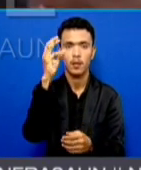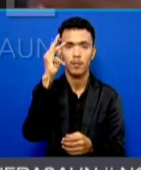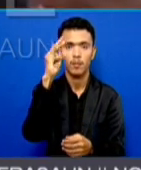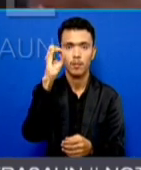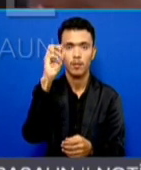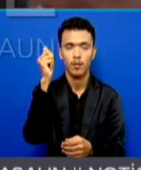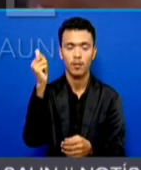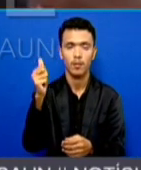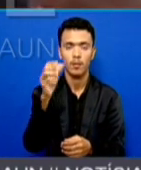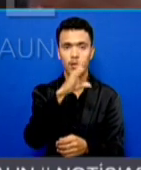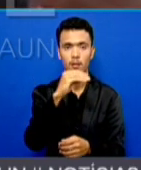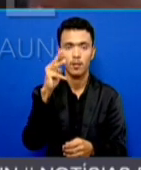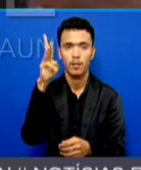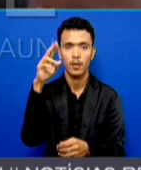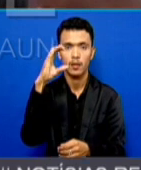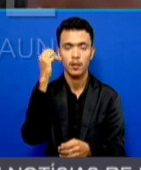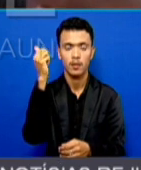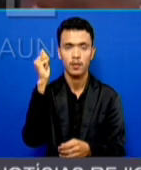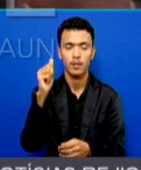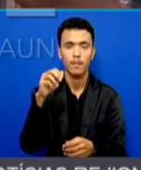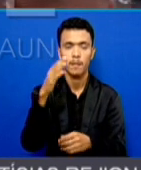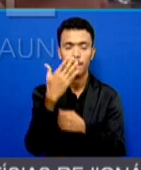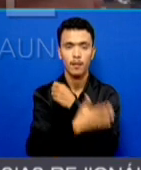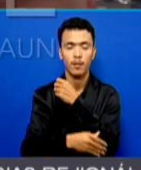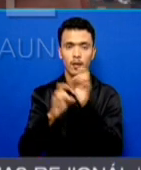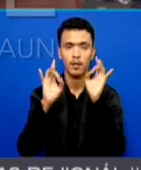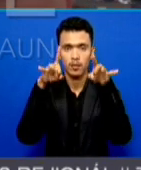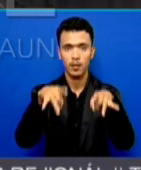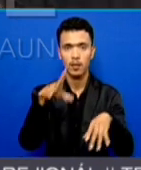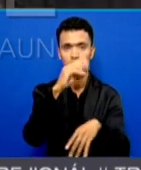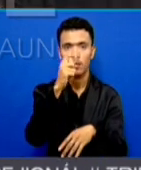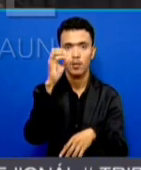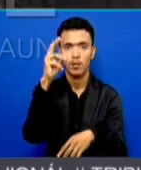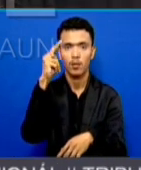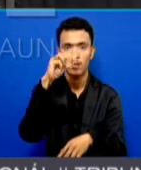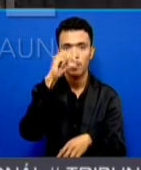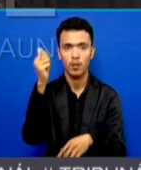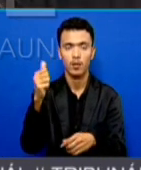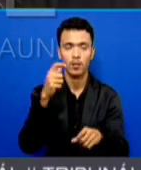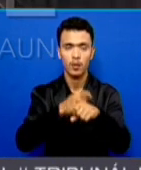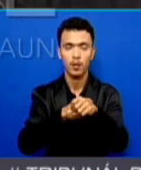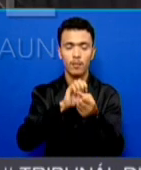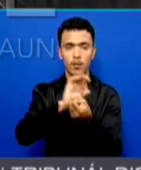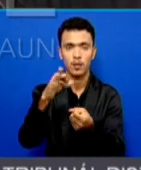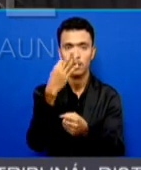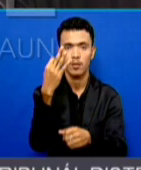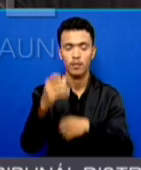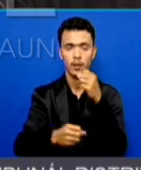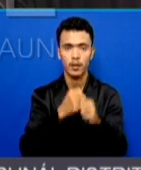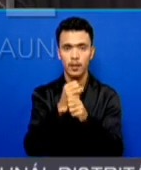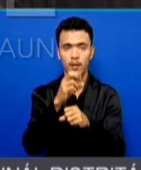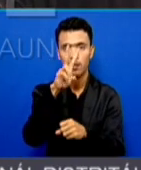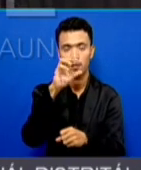Niue, Solomon Islands, Marshall Island, Palau, Austrália, no Tonga, to tempo COVID-19 e retinan rihun rua